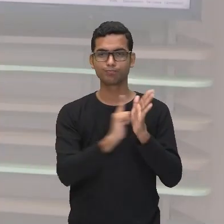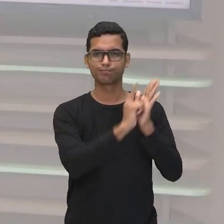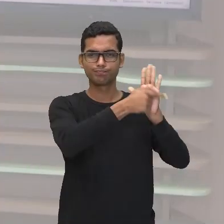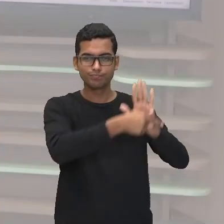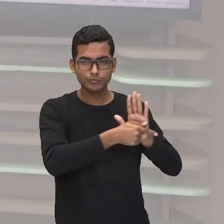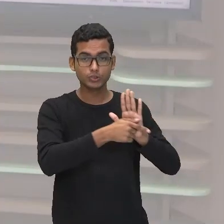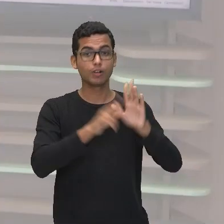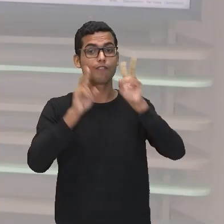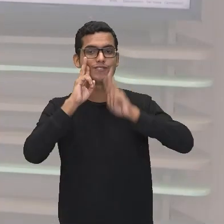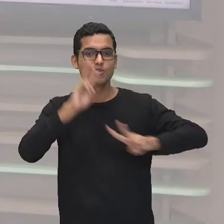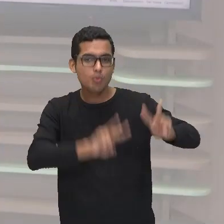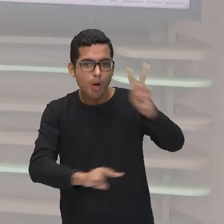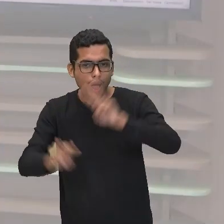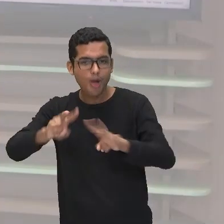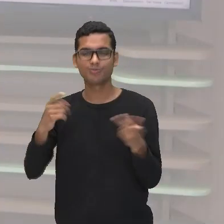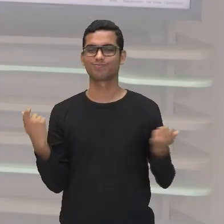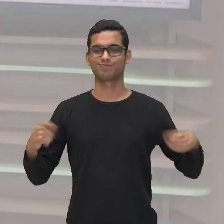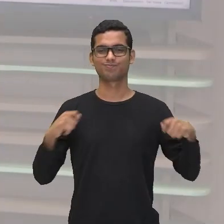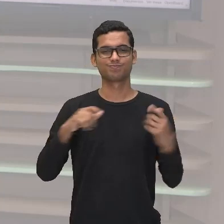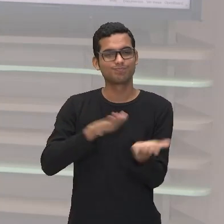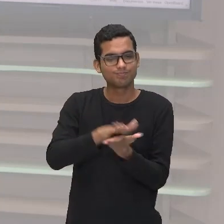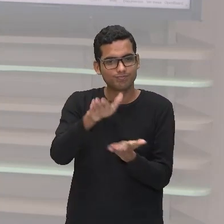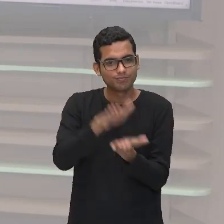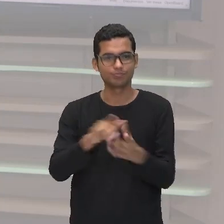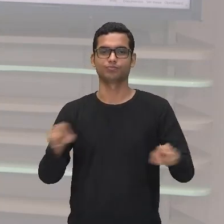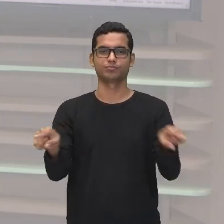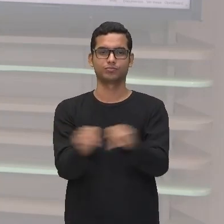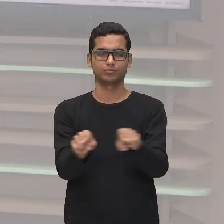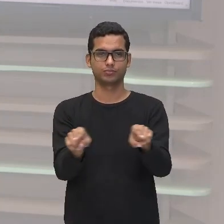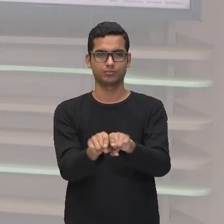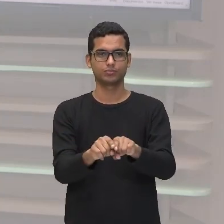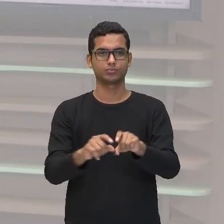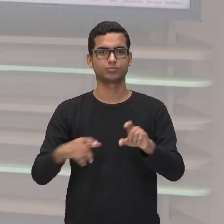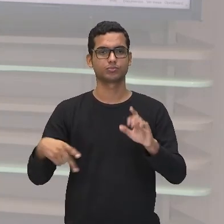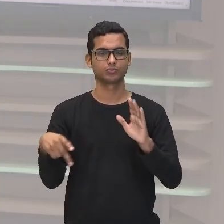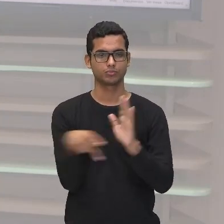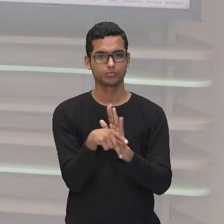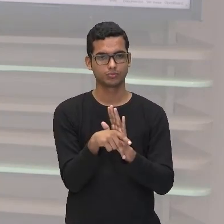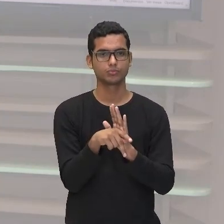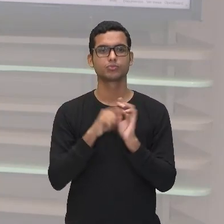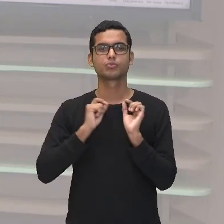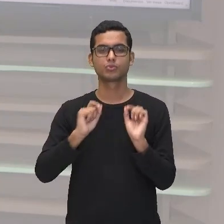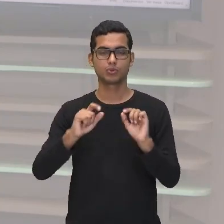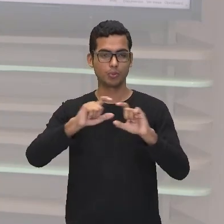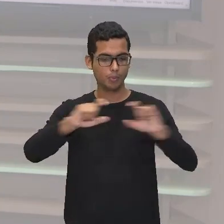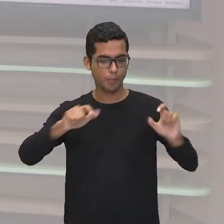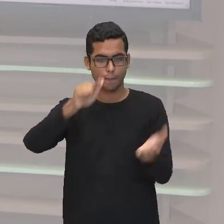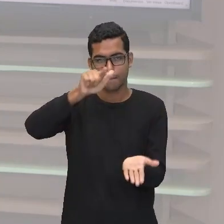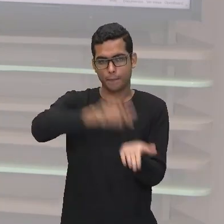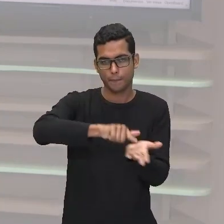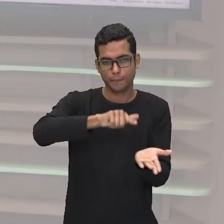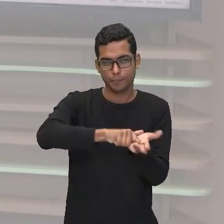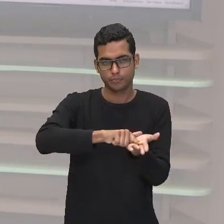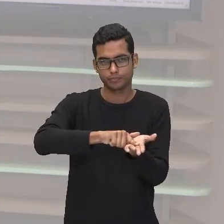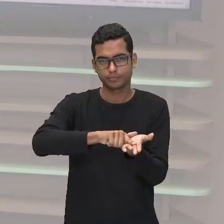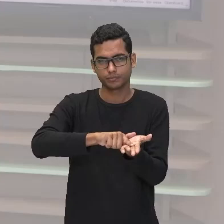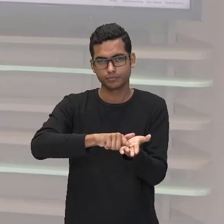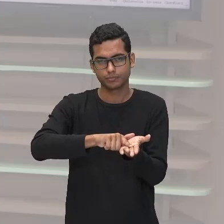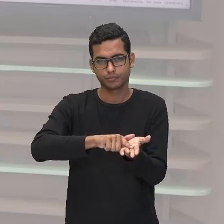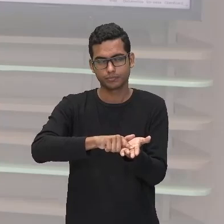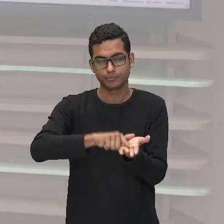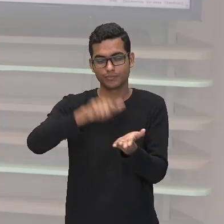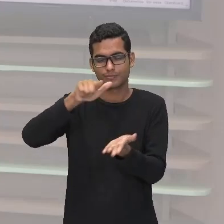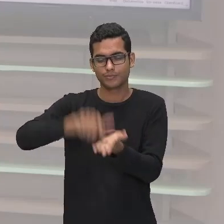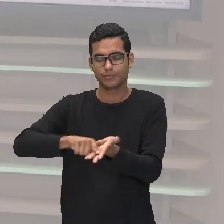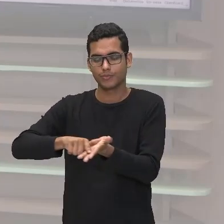visual, precisa então estar impresso, né, num veículo, e o veículo é o papel. De onde vem o papel? O papel vem